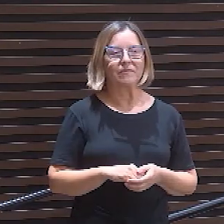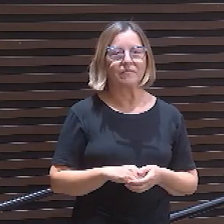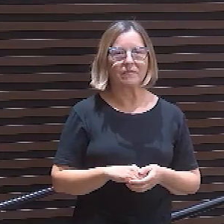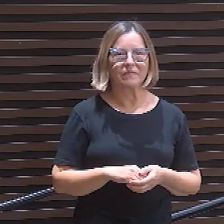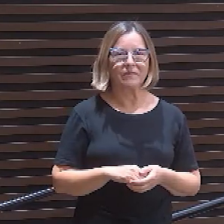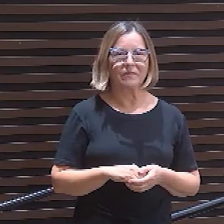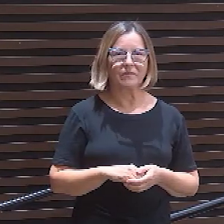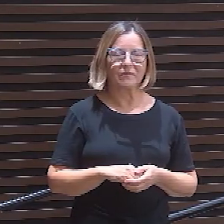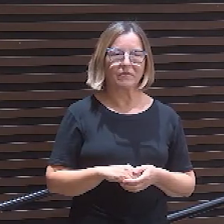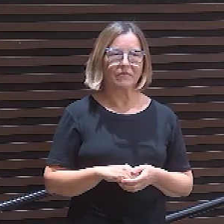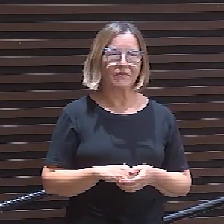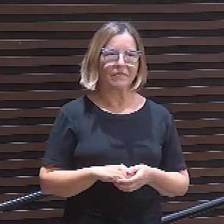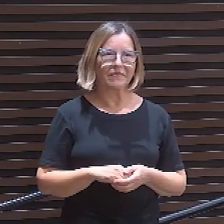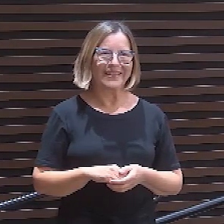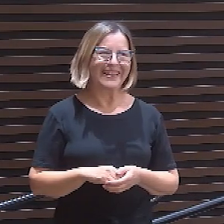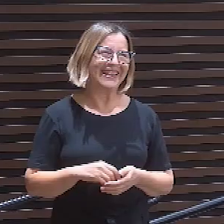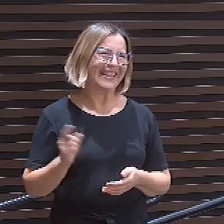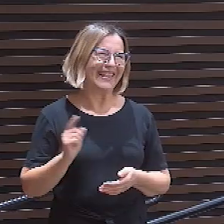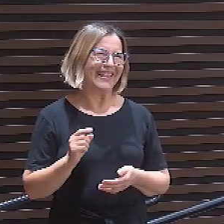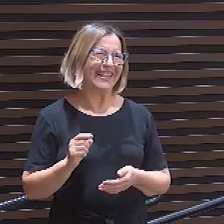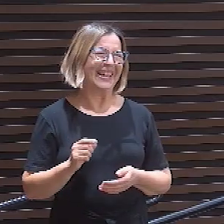criaram reborn.